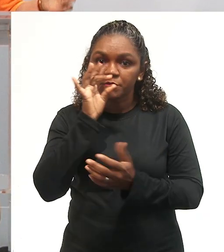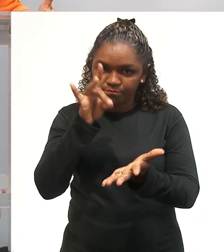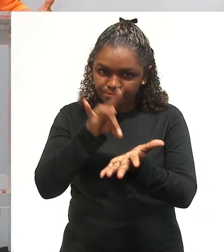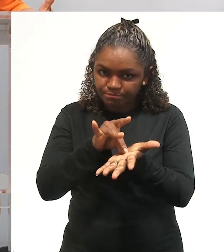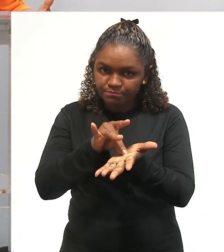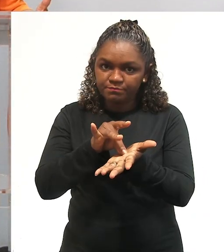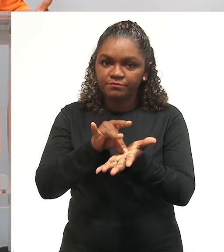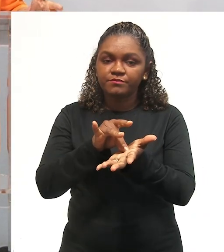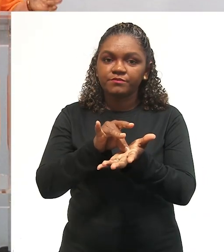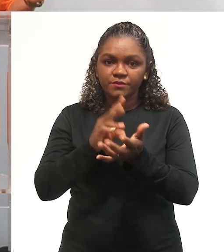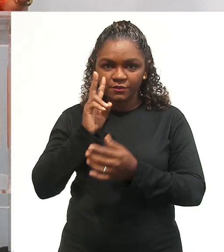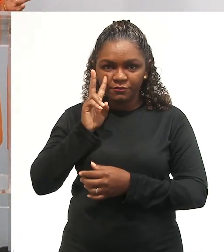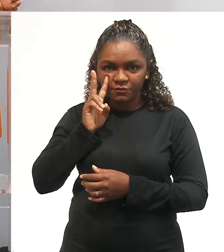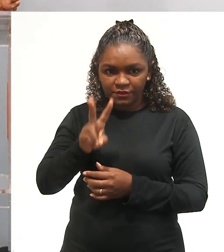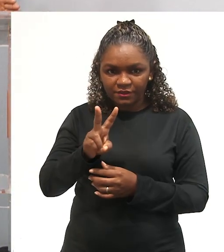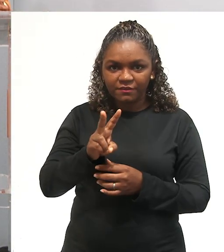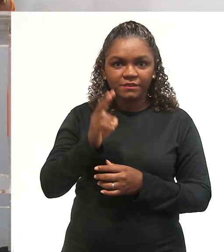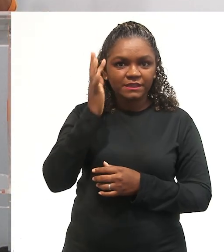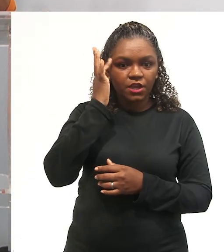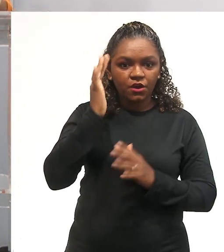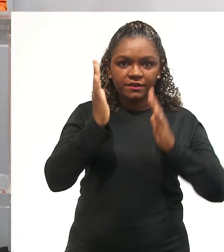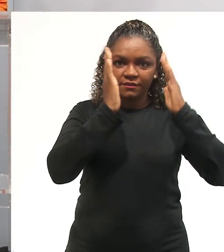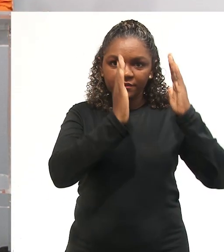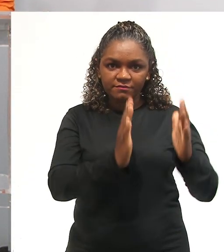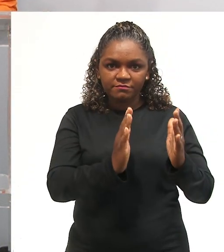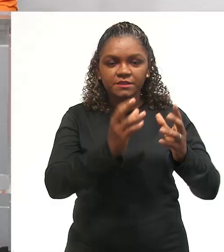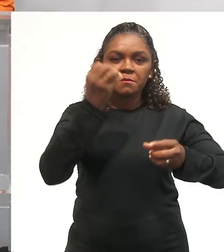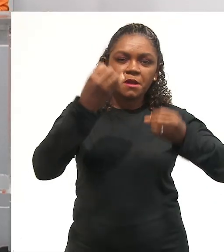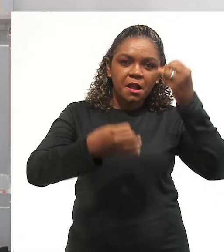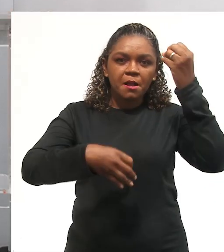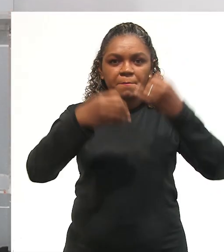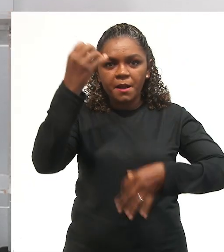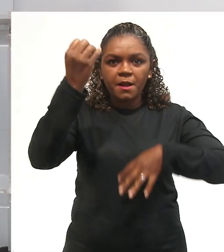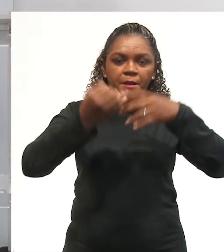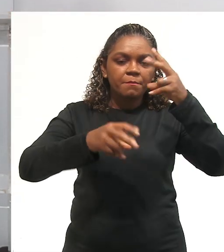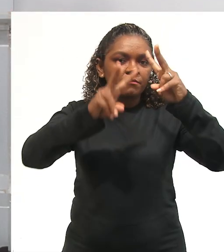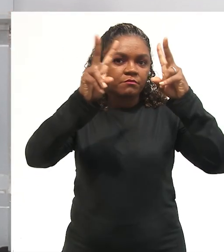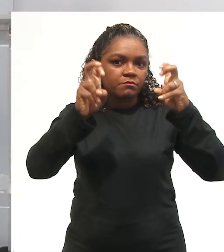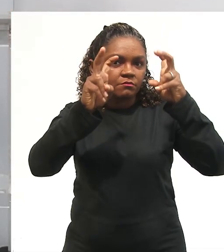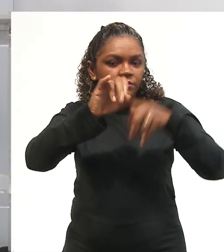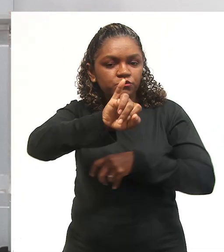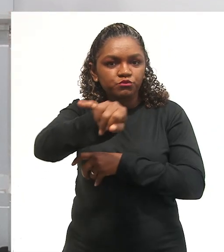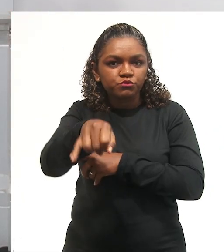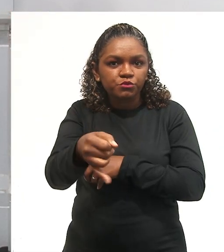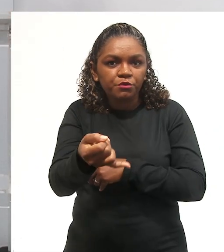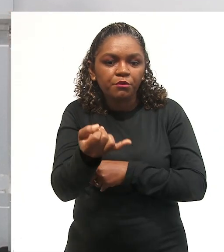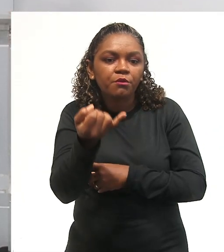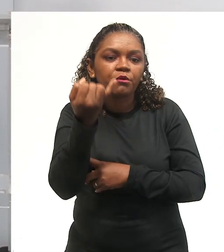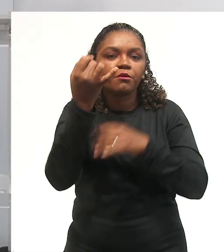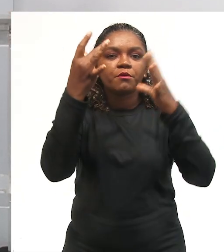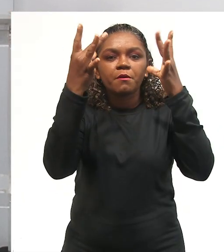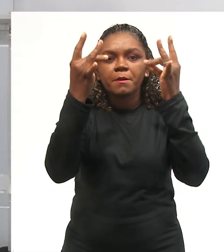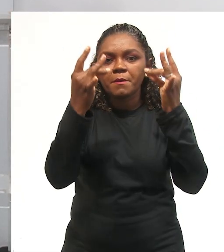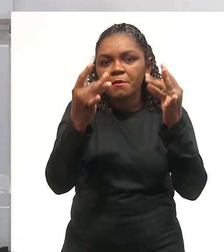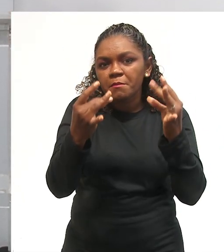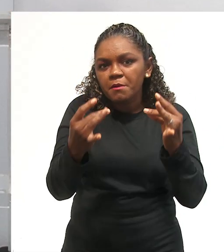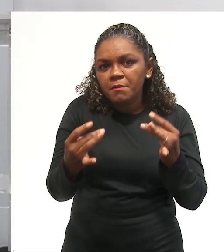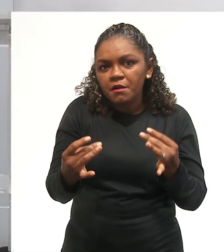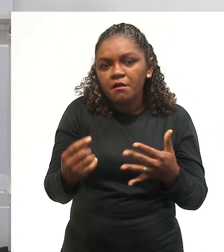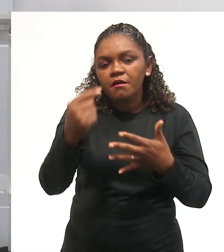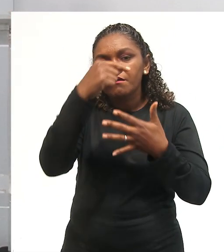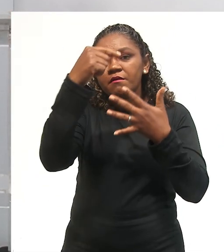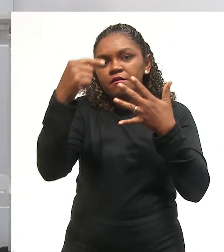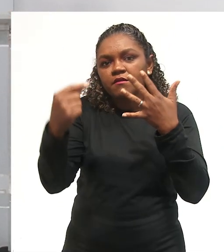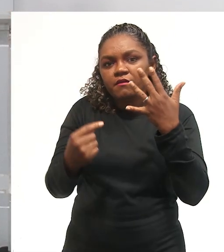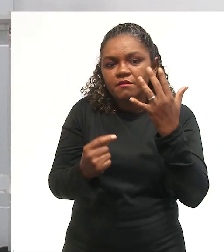exemplo prático. Você já viu a parte teórica da matemática, né, falando sobre os juros, sobre as definições,